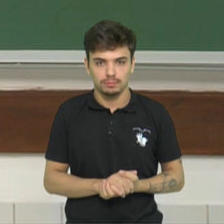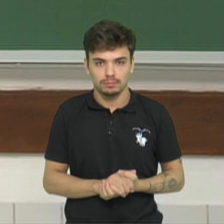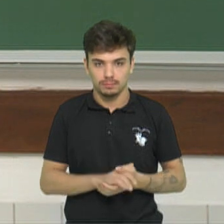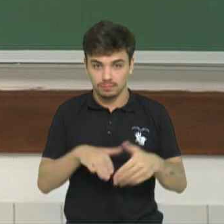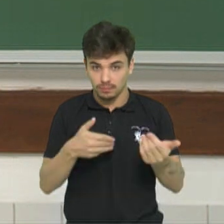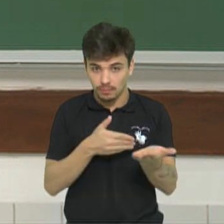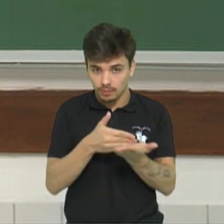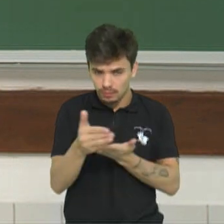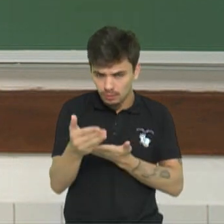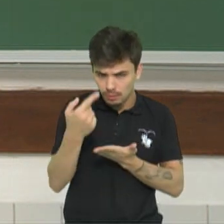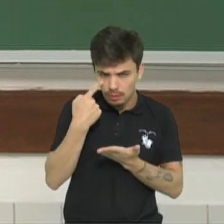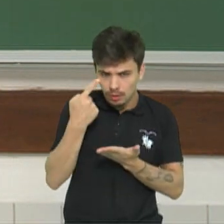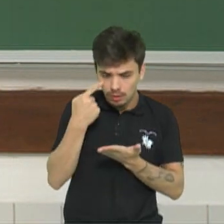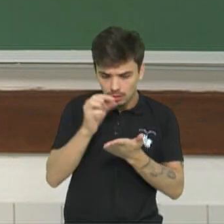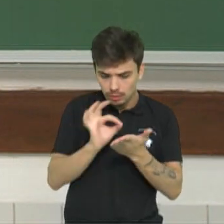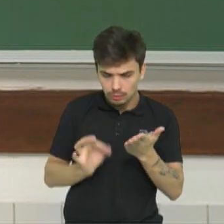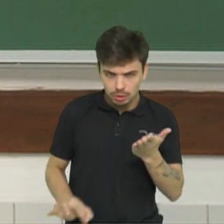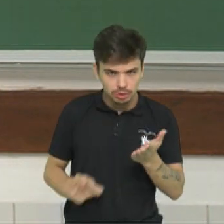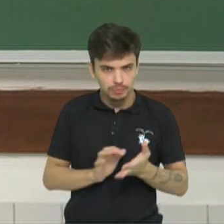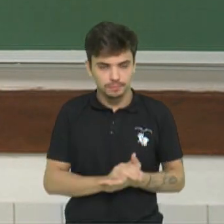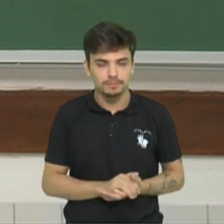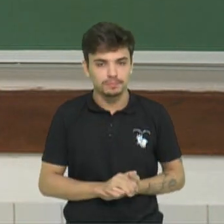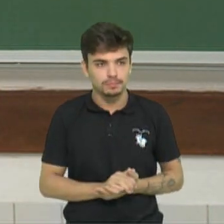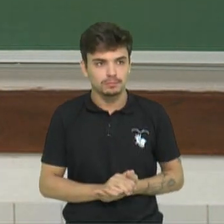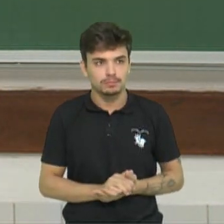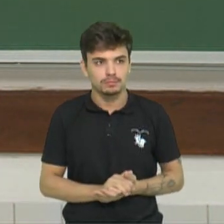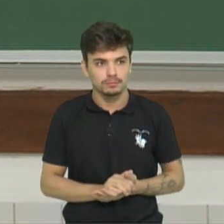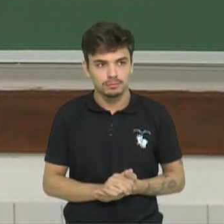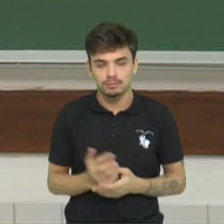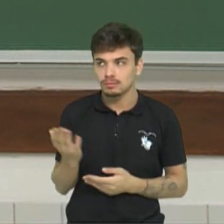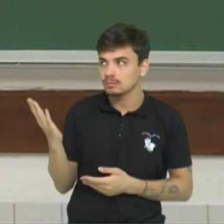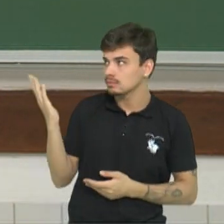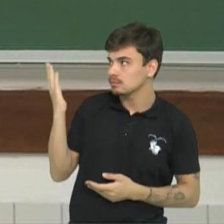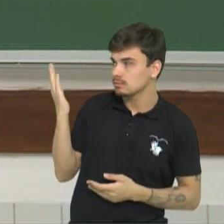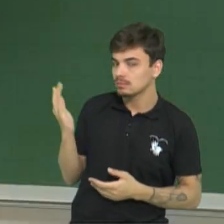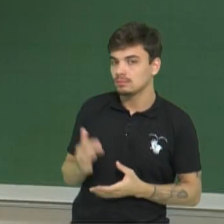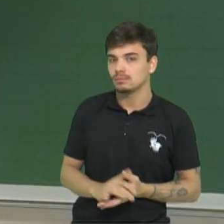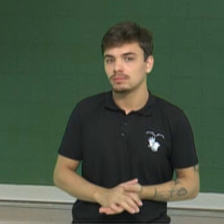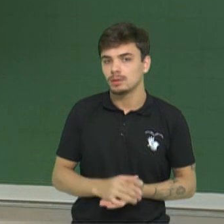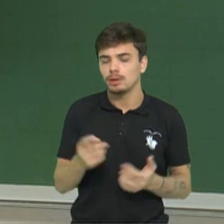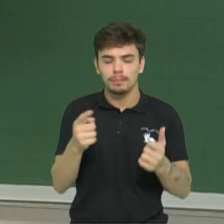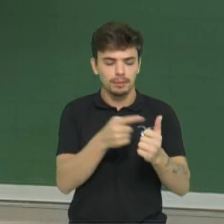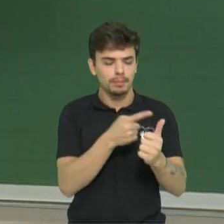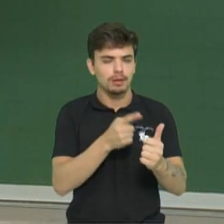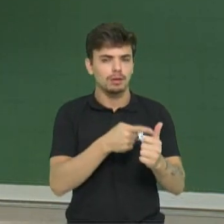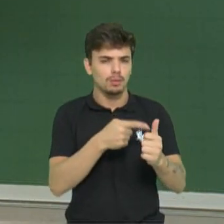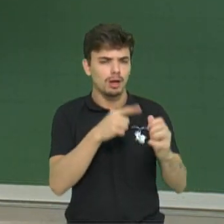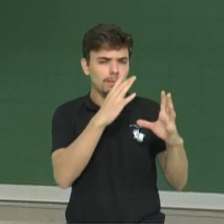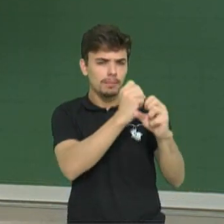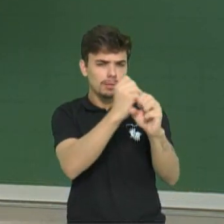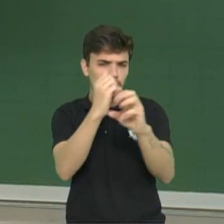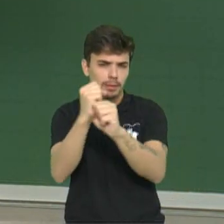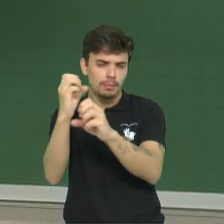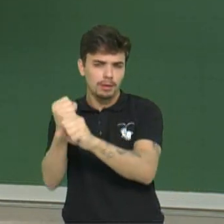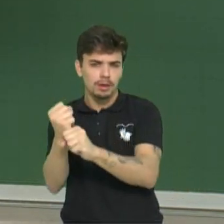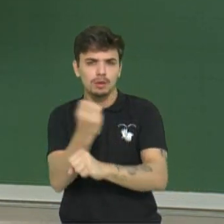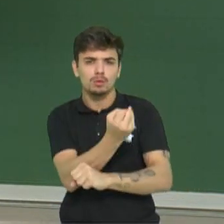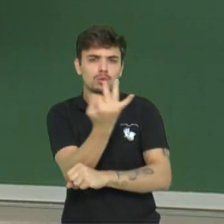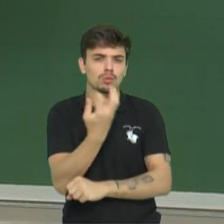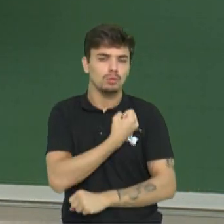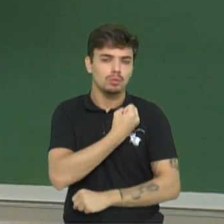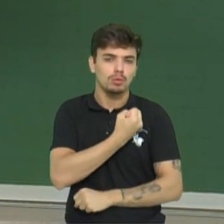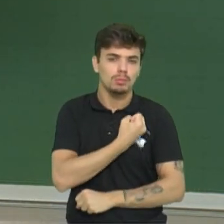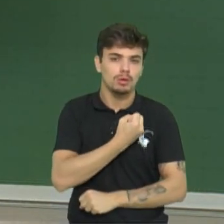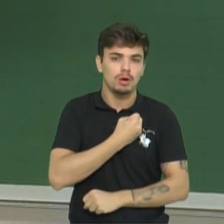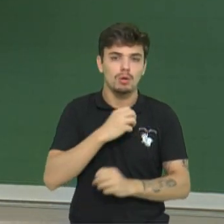Vamos para a correção? Olha só. Então, primeiro passo, determinar os números de oxidação de cada um